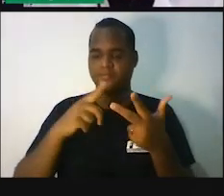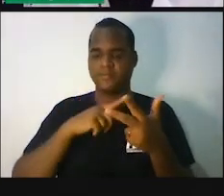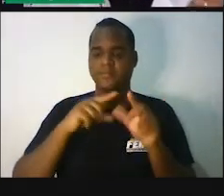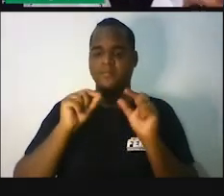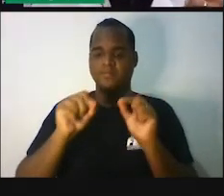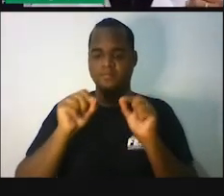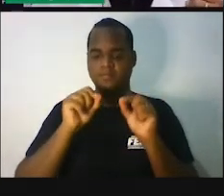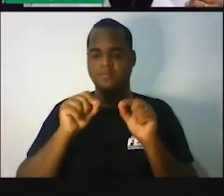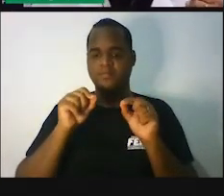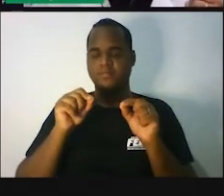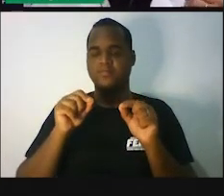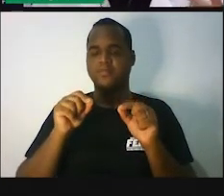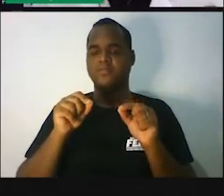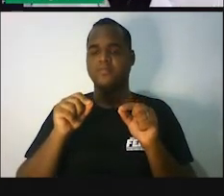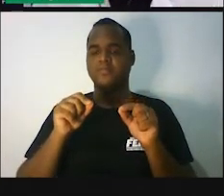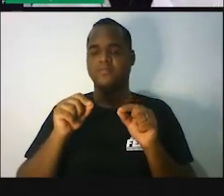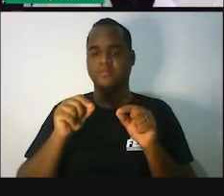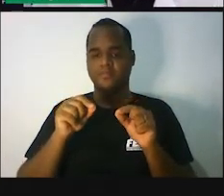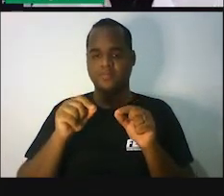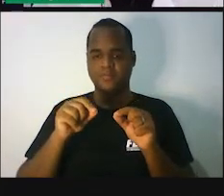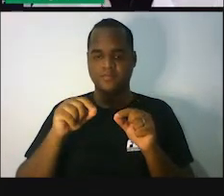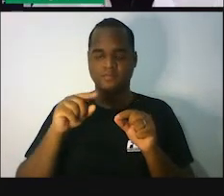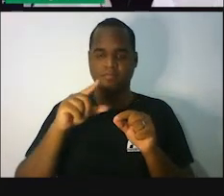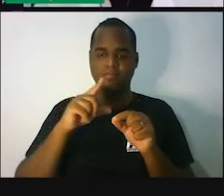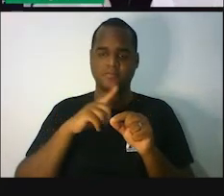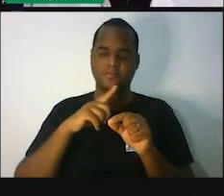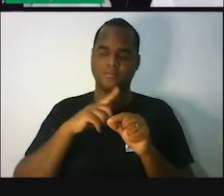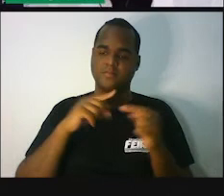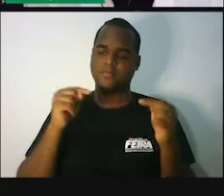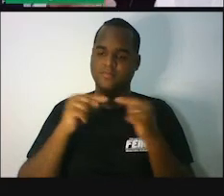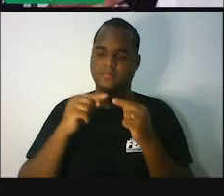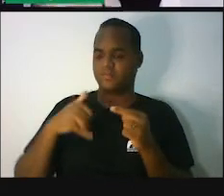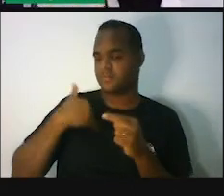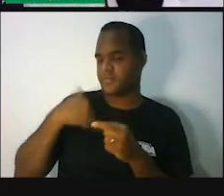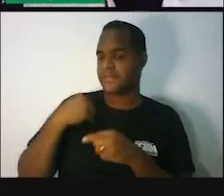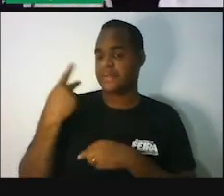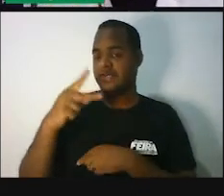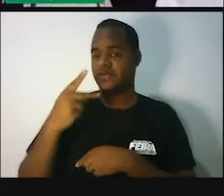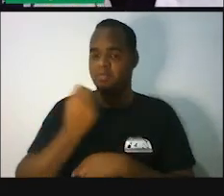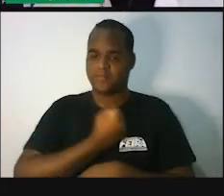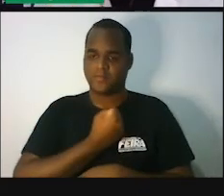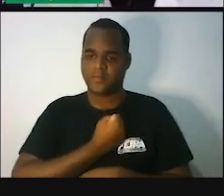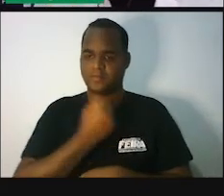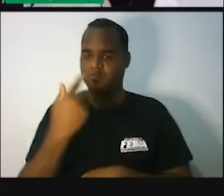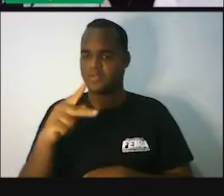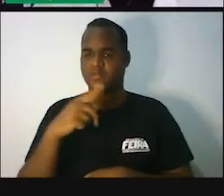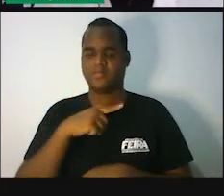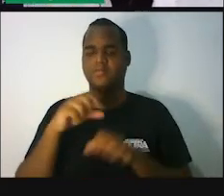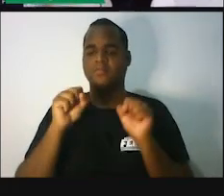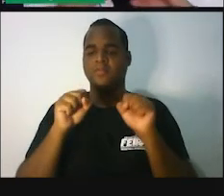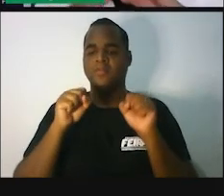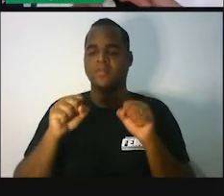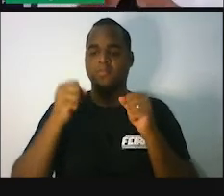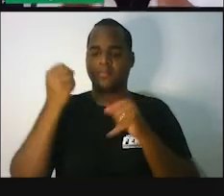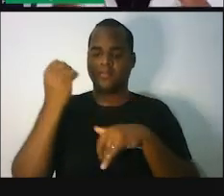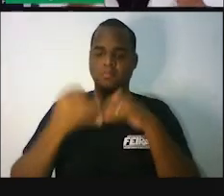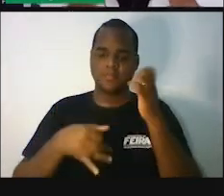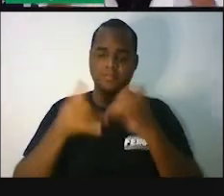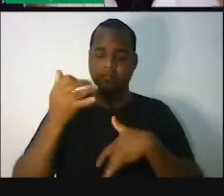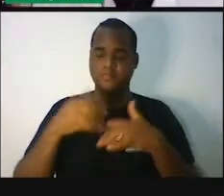descobrir a idade da pessoa a partir do número do calçado dela? E que a